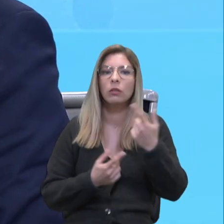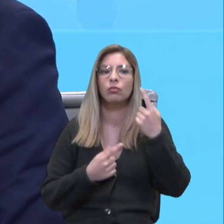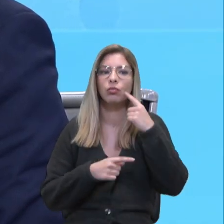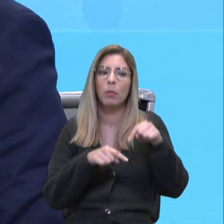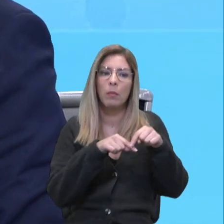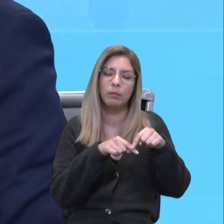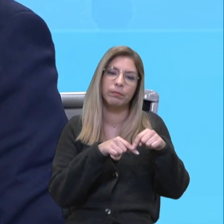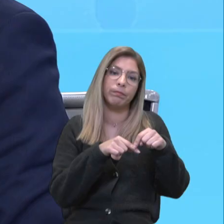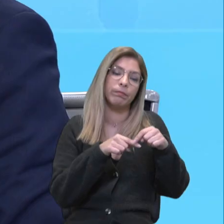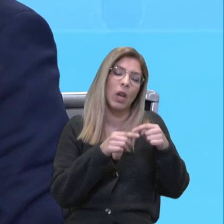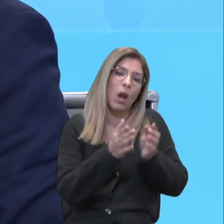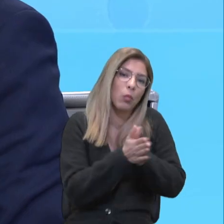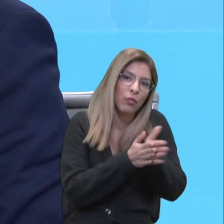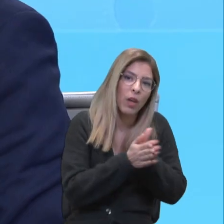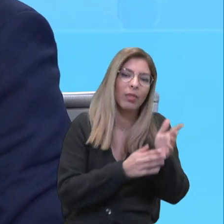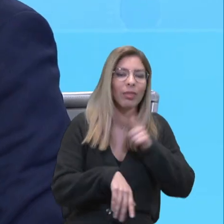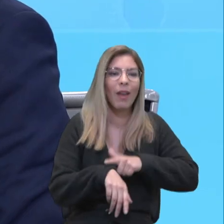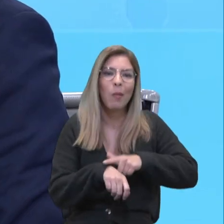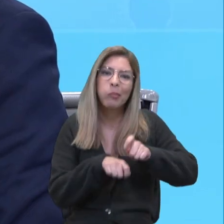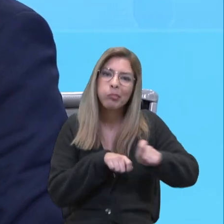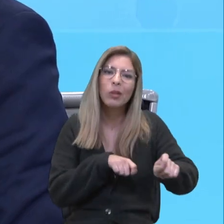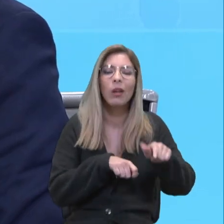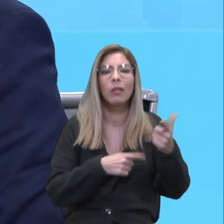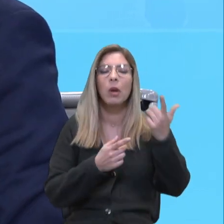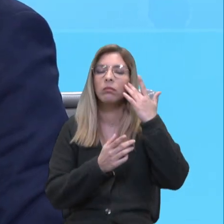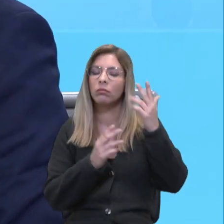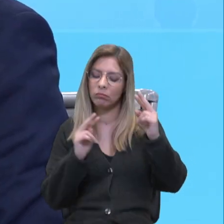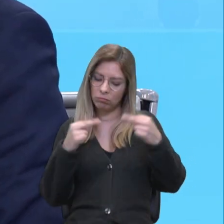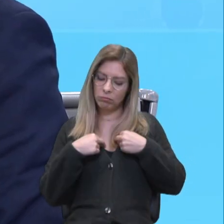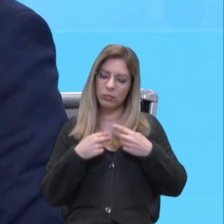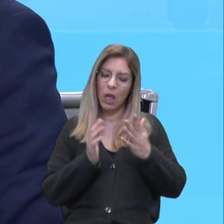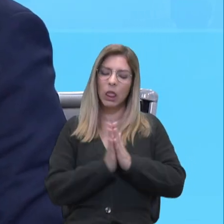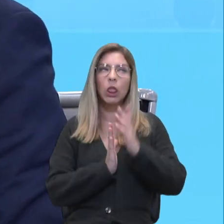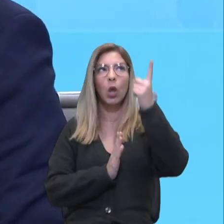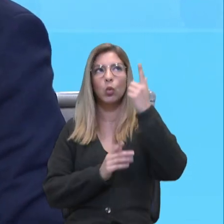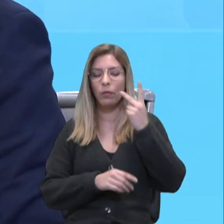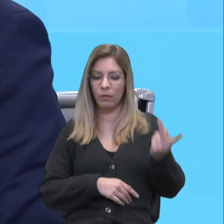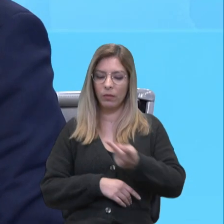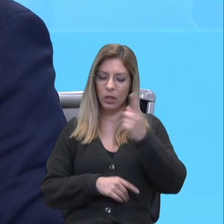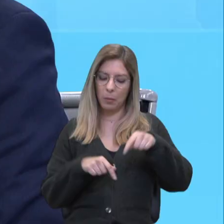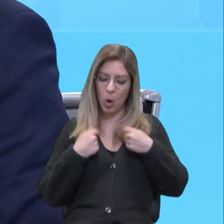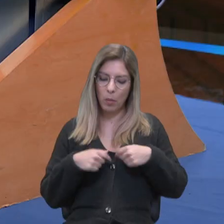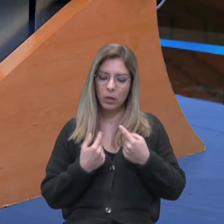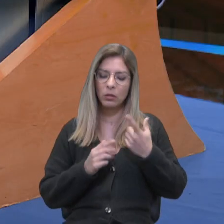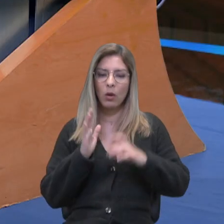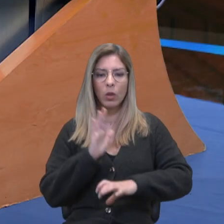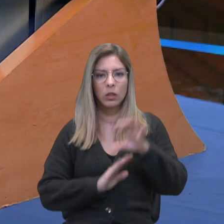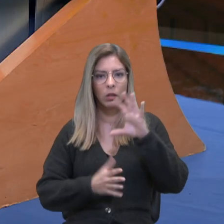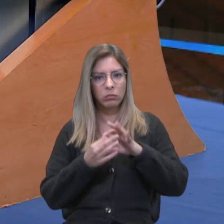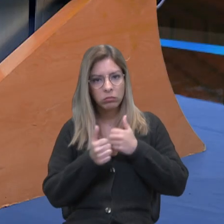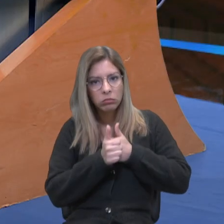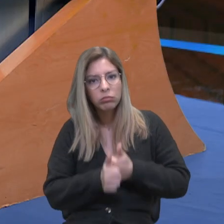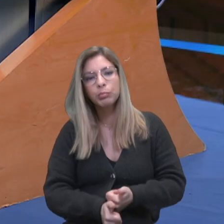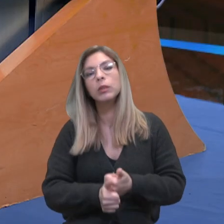e motivações para redescobrir a presença de Deus na nossa vida, na nossa condição